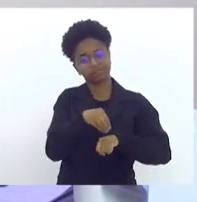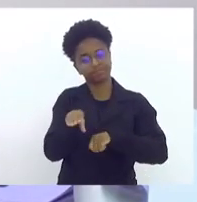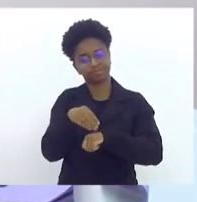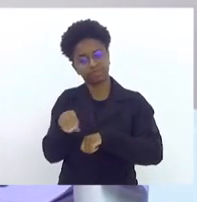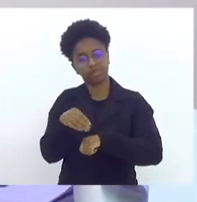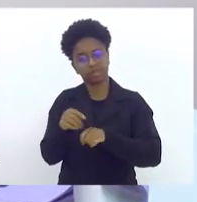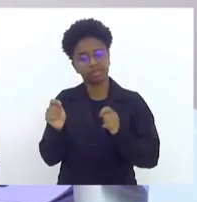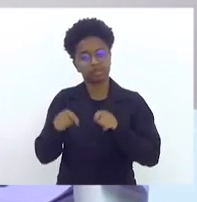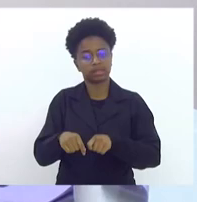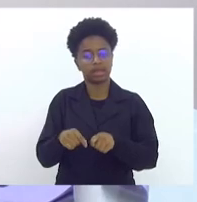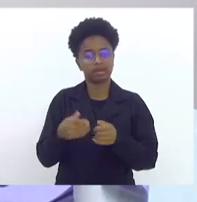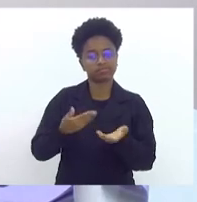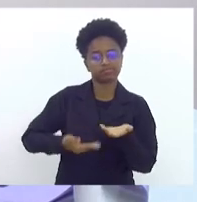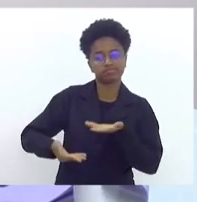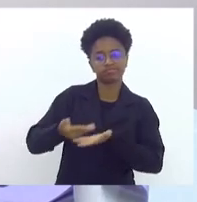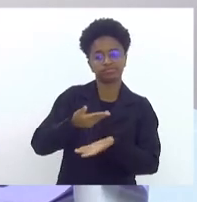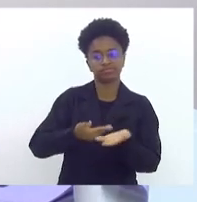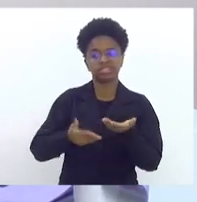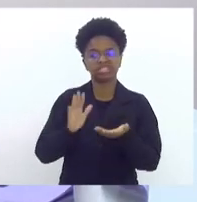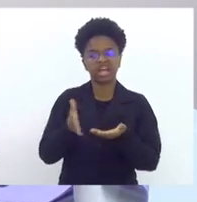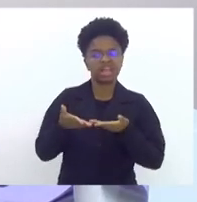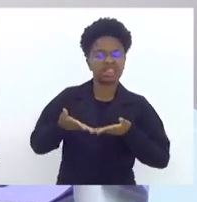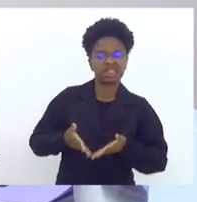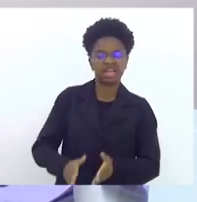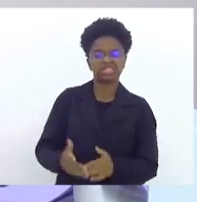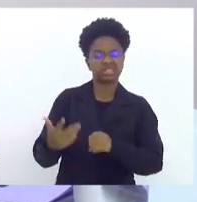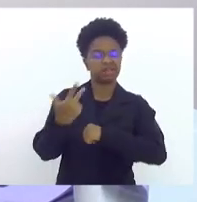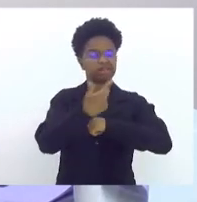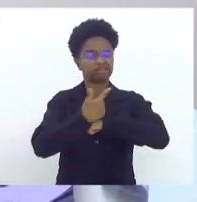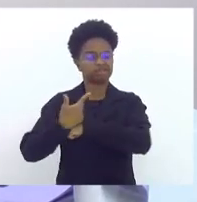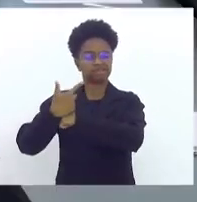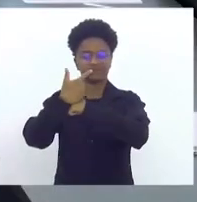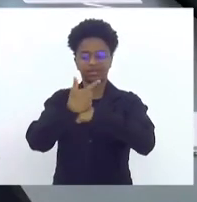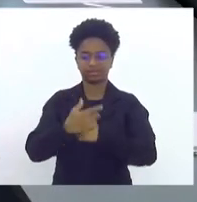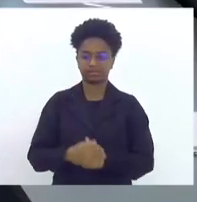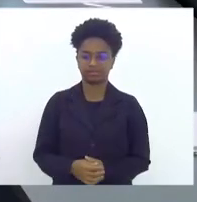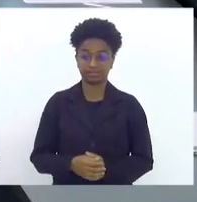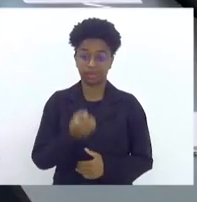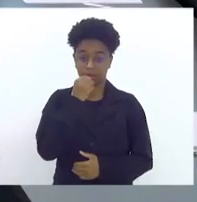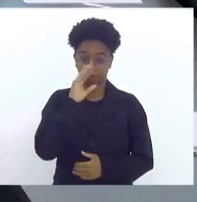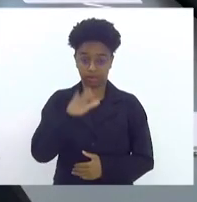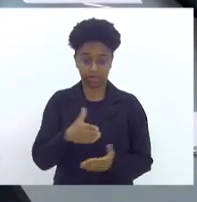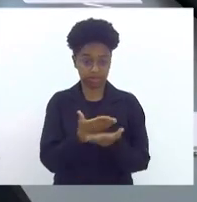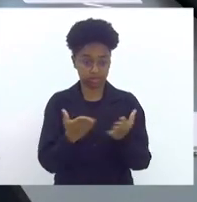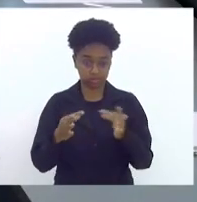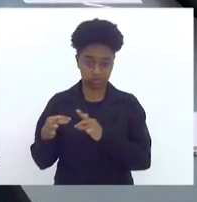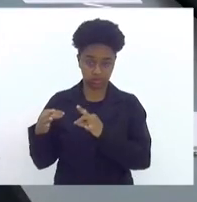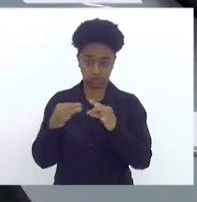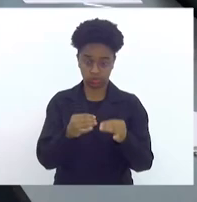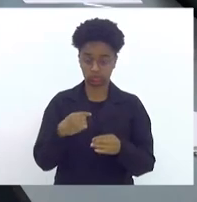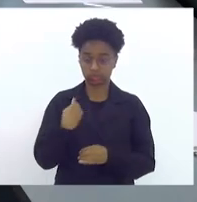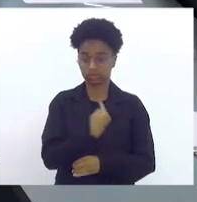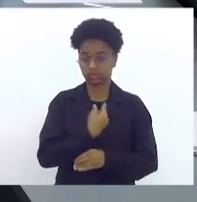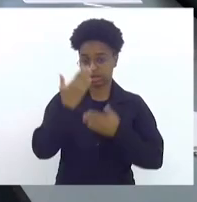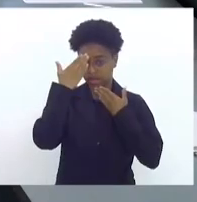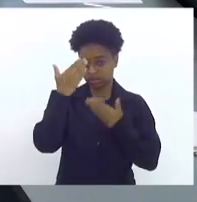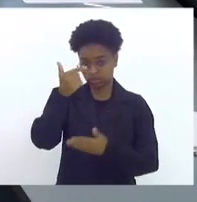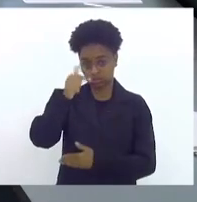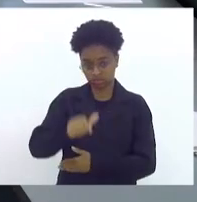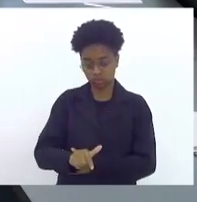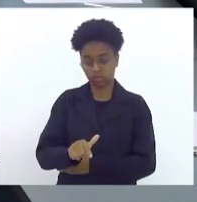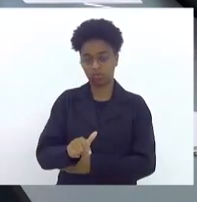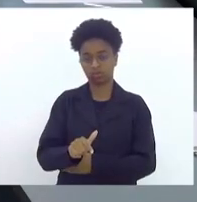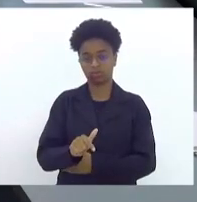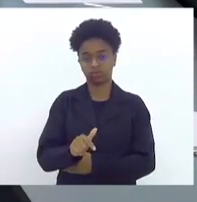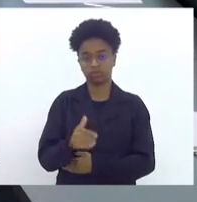de forma mais dinâmica já nasceram sendo filmados bom Boa tarde a todas e todos agradecendo mais uma vez